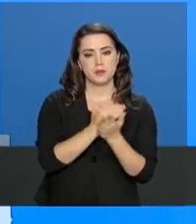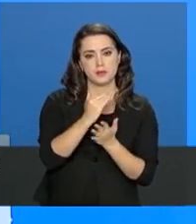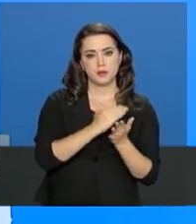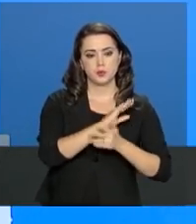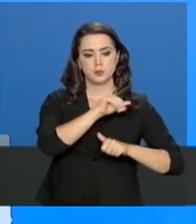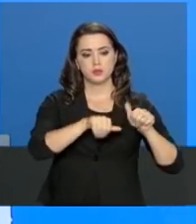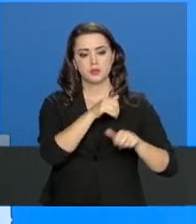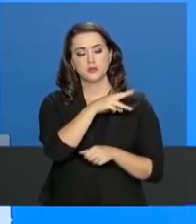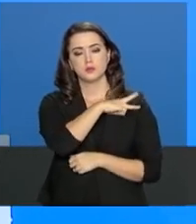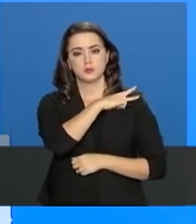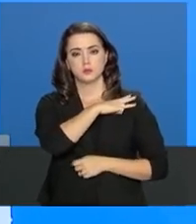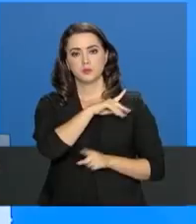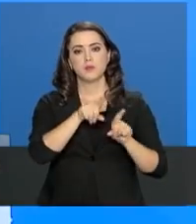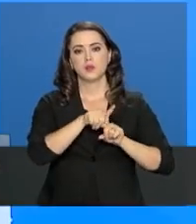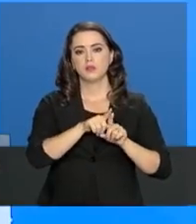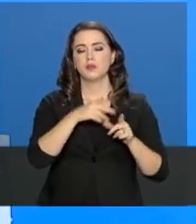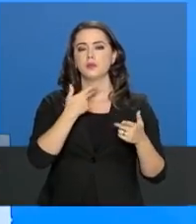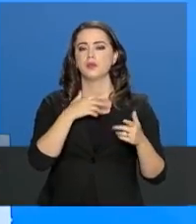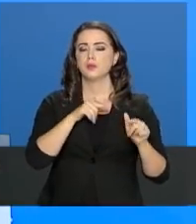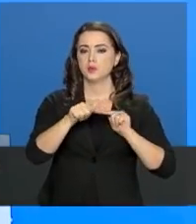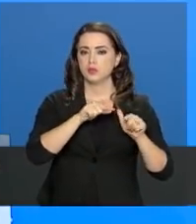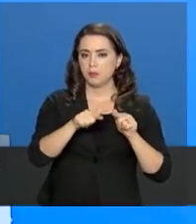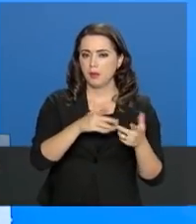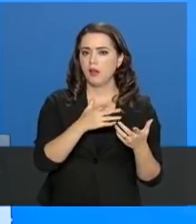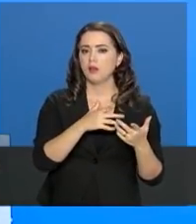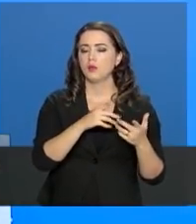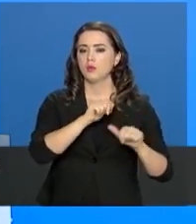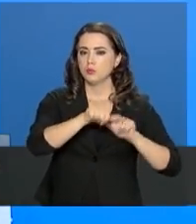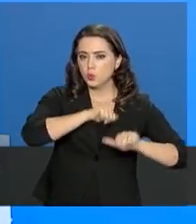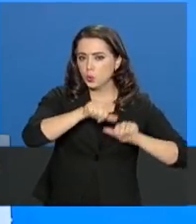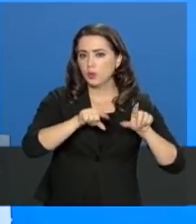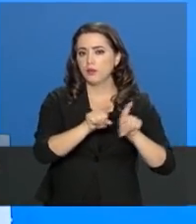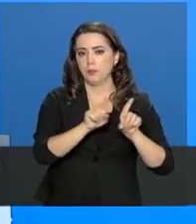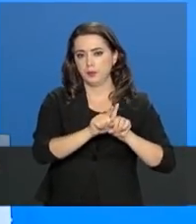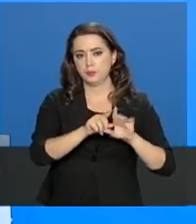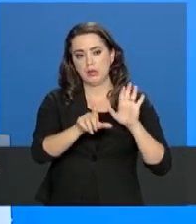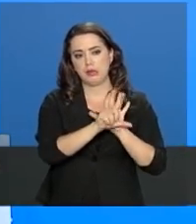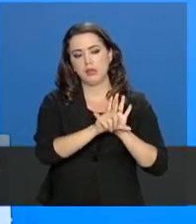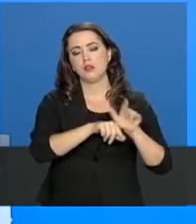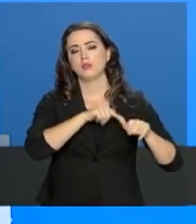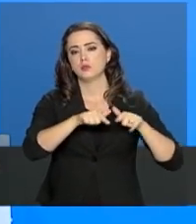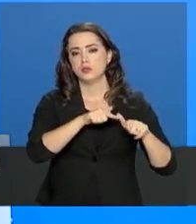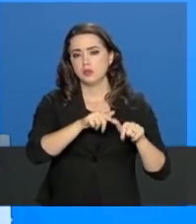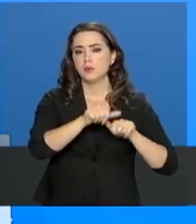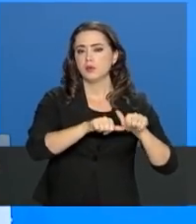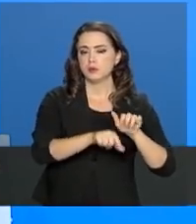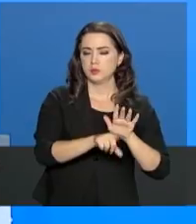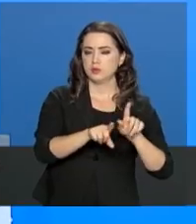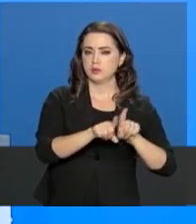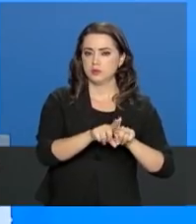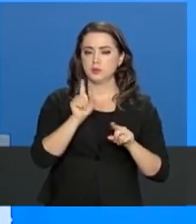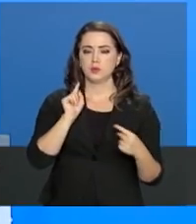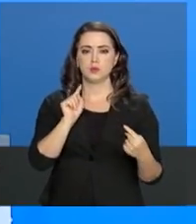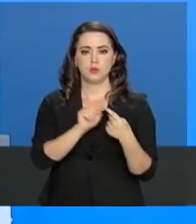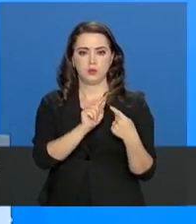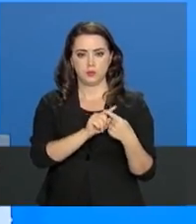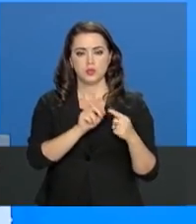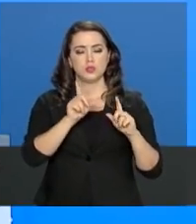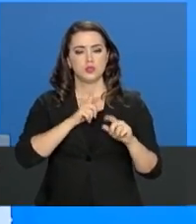e ao mesmo tempo pela reforma laboral ea reforma trabalhista para dizer que o objetivo da reforma trabalhista foi não só